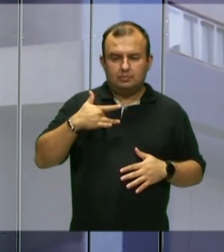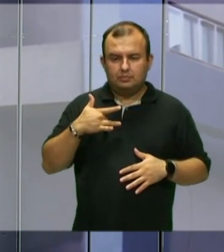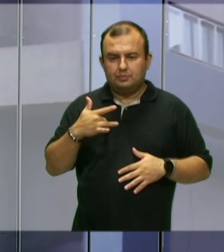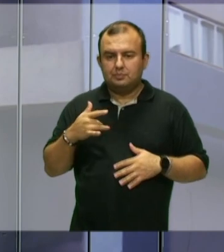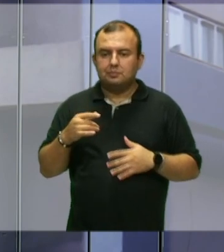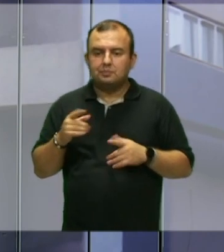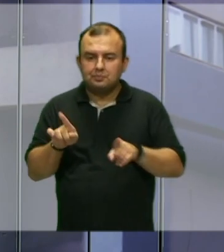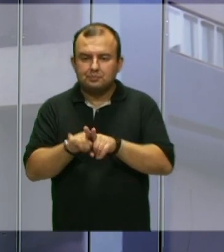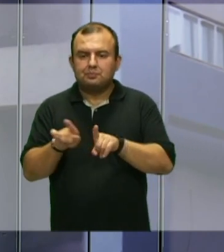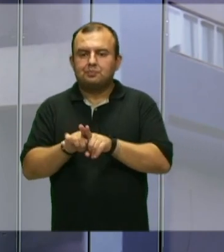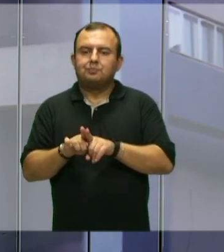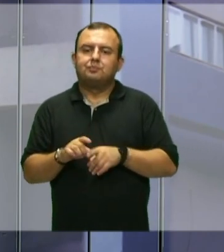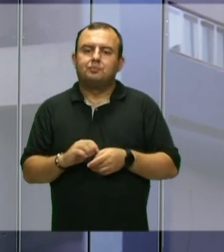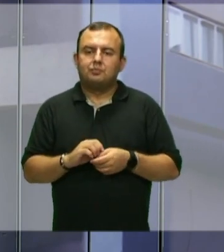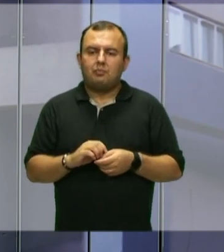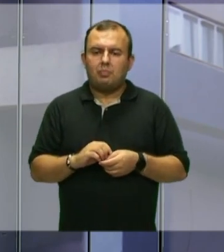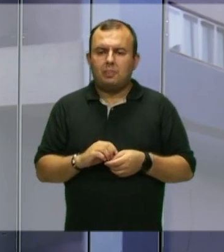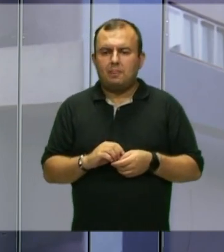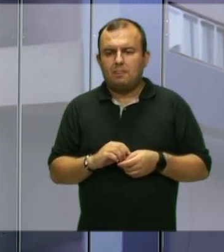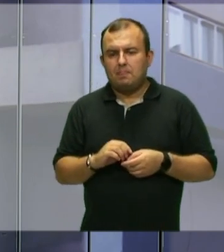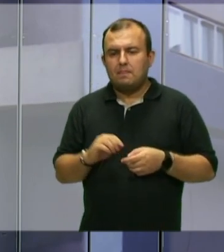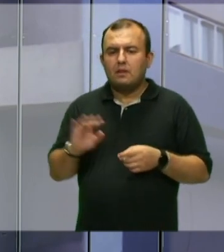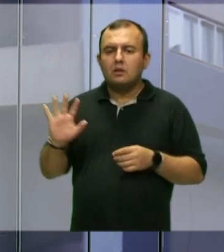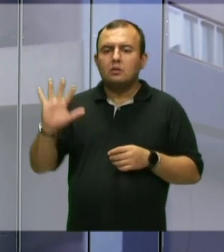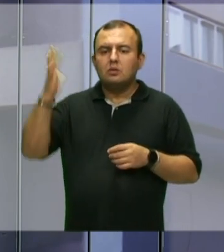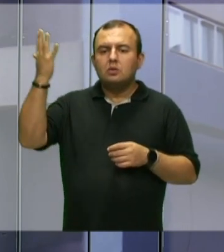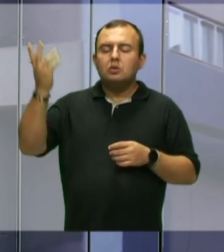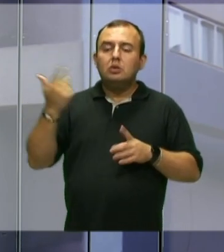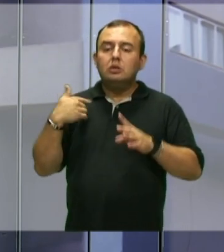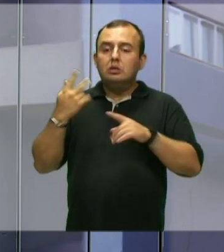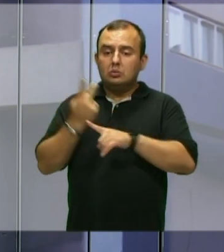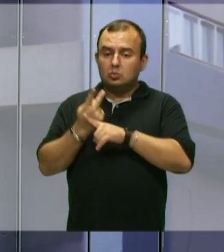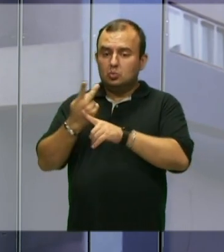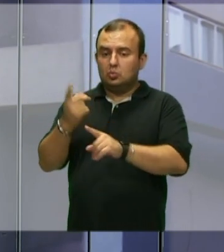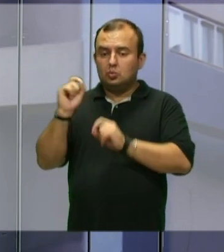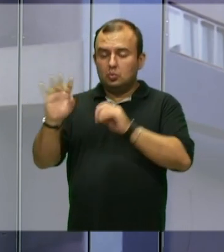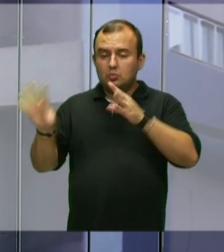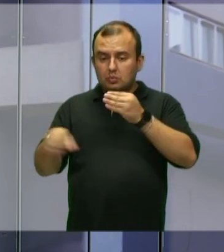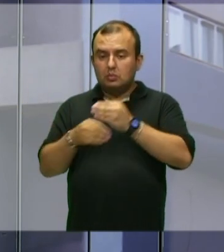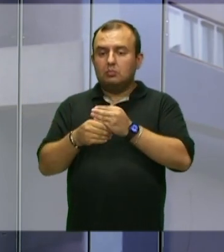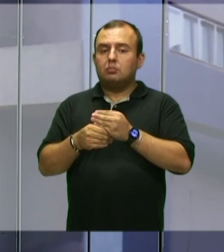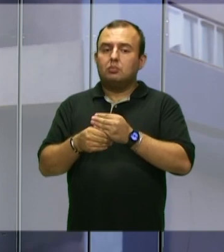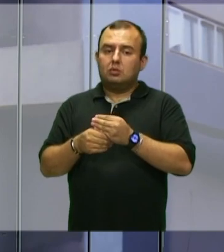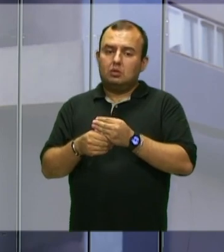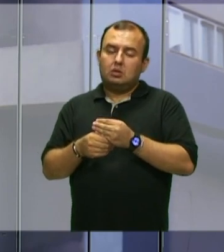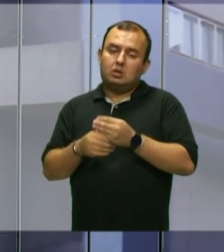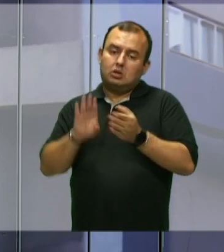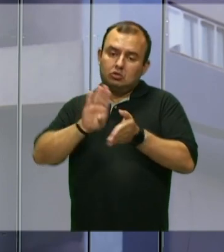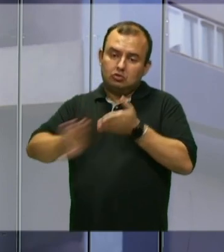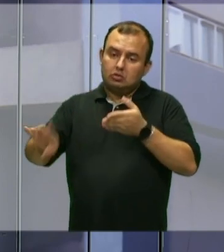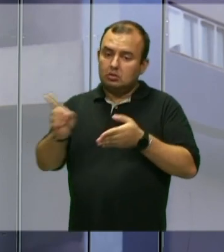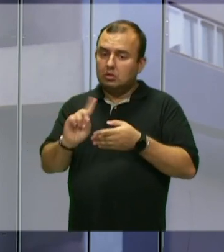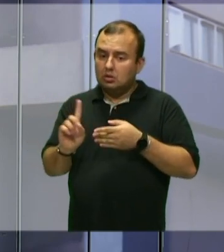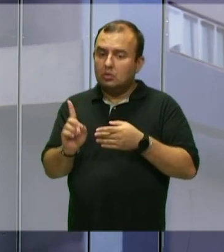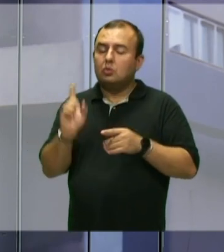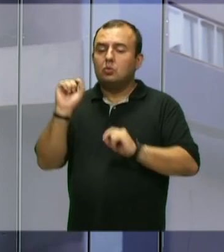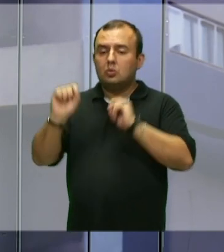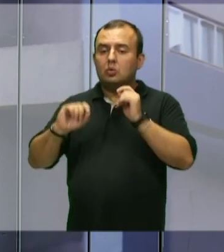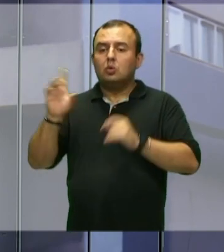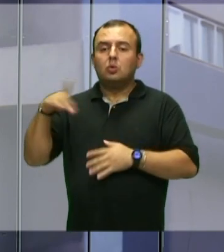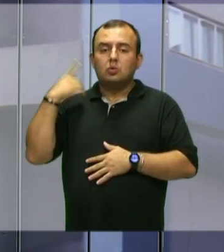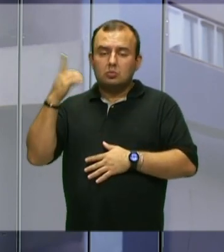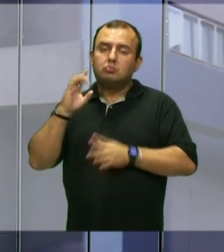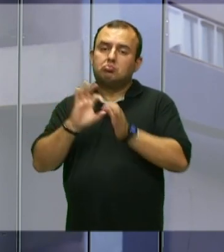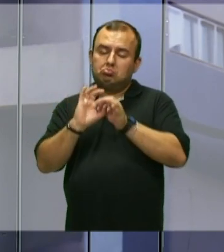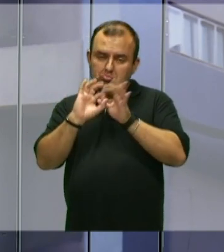ao SIS, né? E naquela ocasião a gente buscava uma emenda parlamentar, não ficou descartada a possibilidade, o deputado se